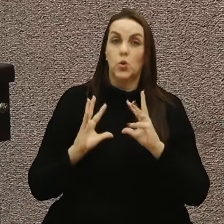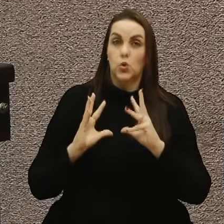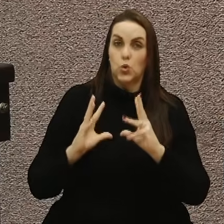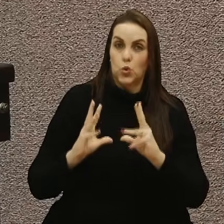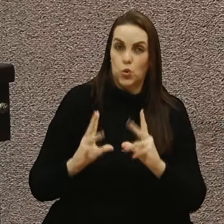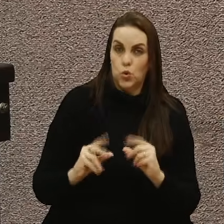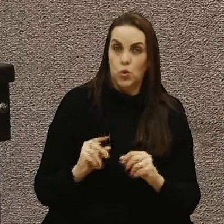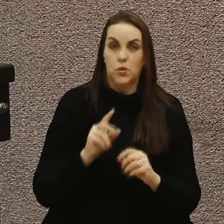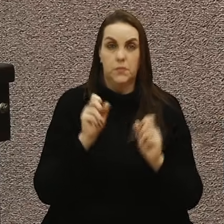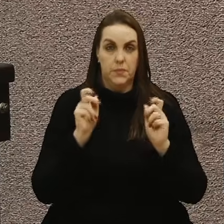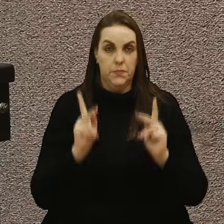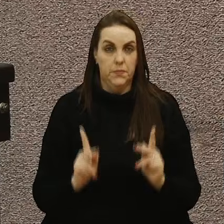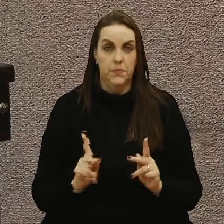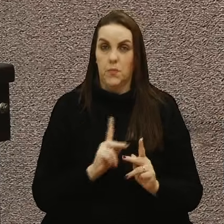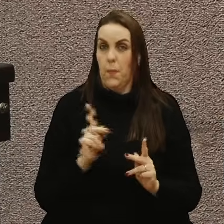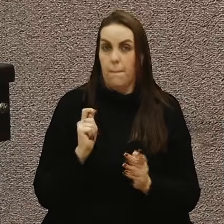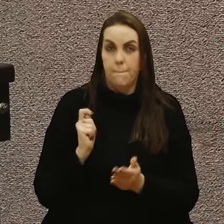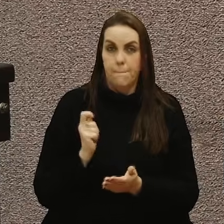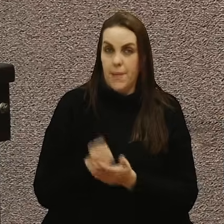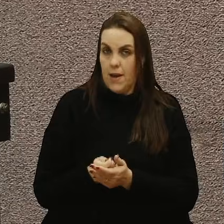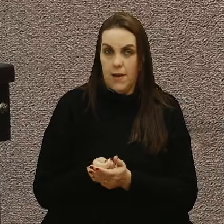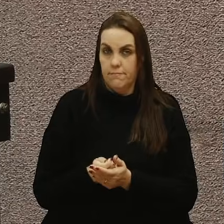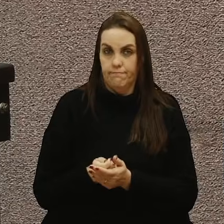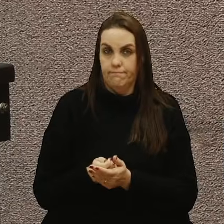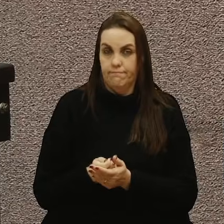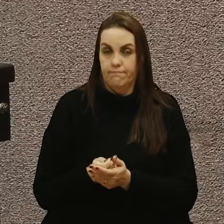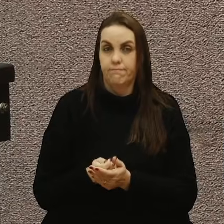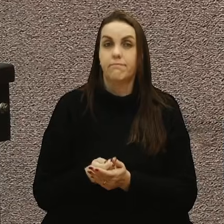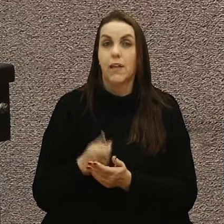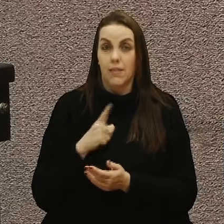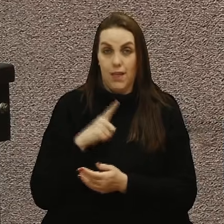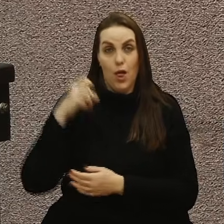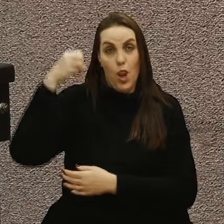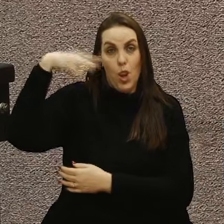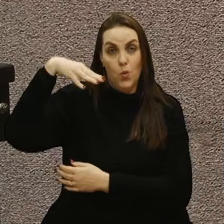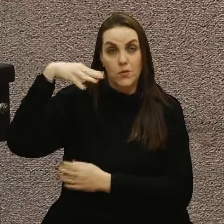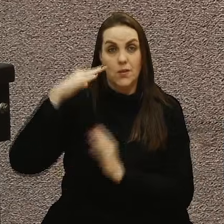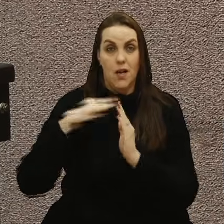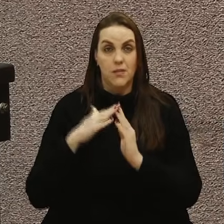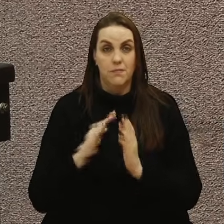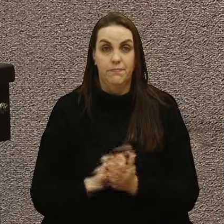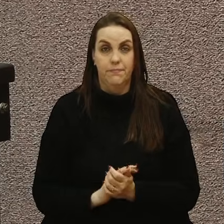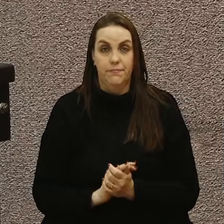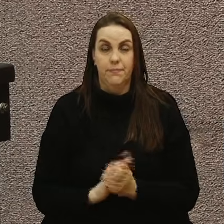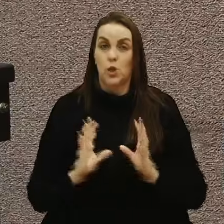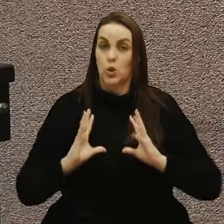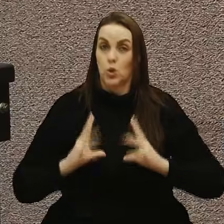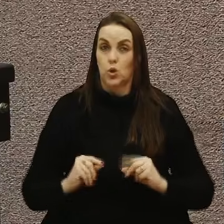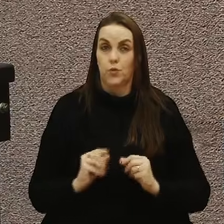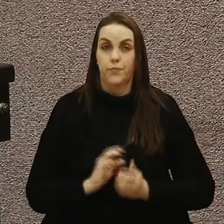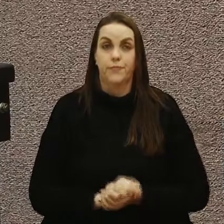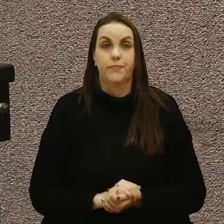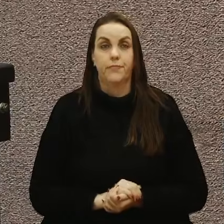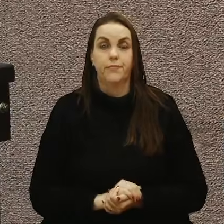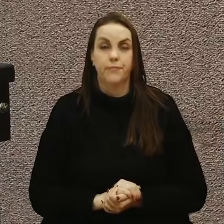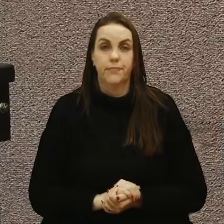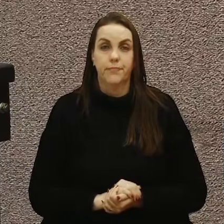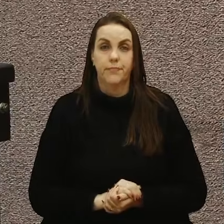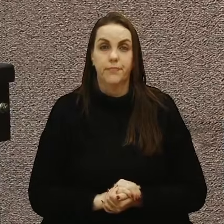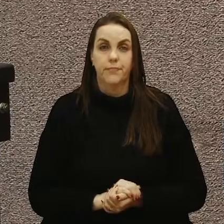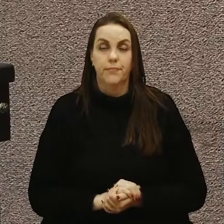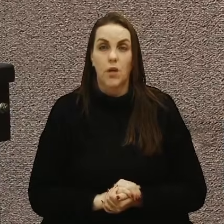não pagam, todos, têm luz em casa. Todos. Uma